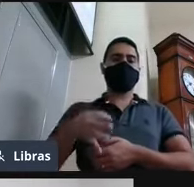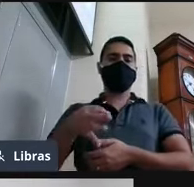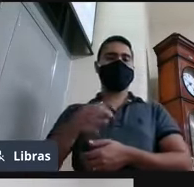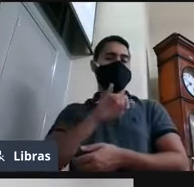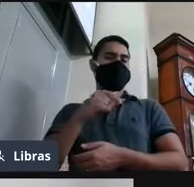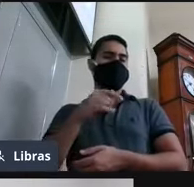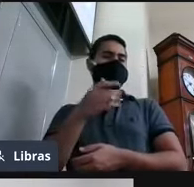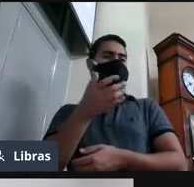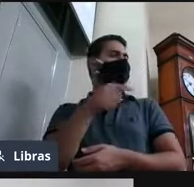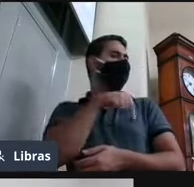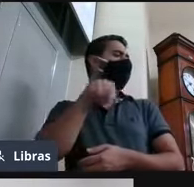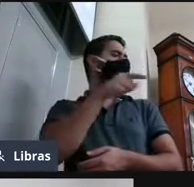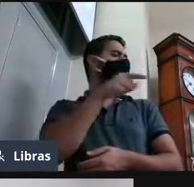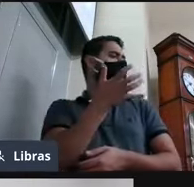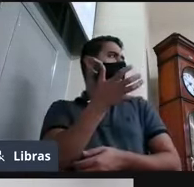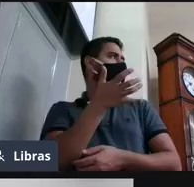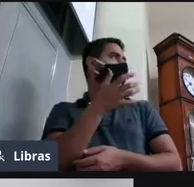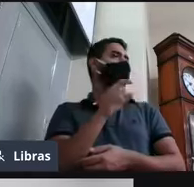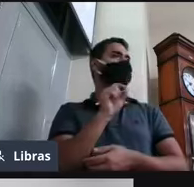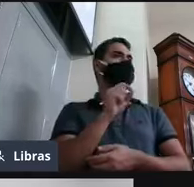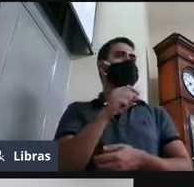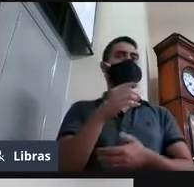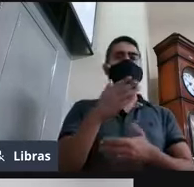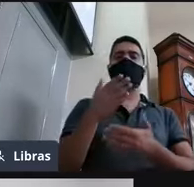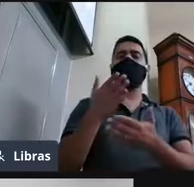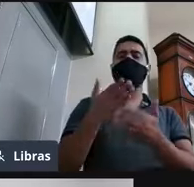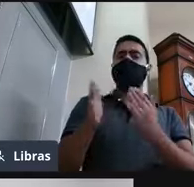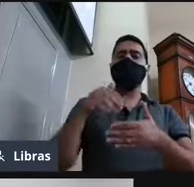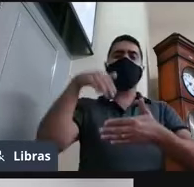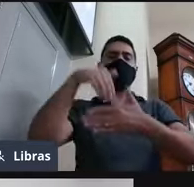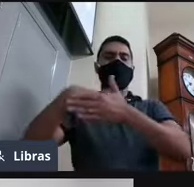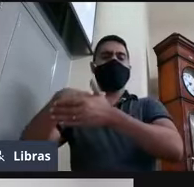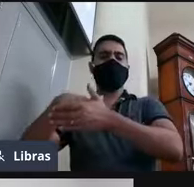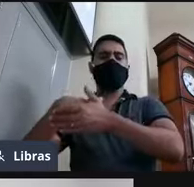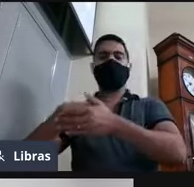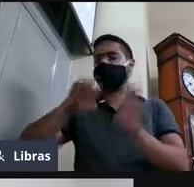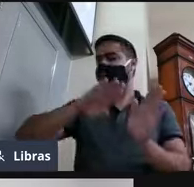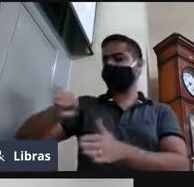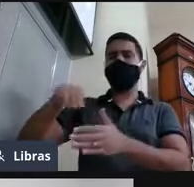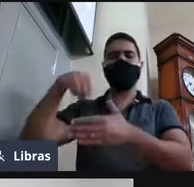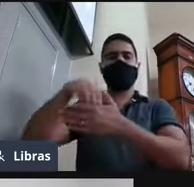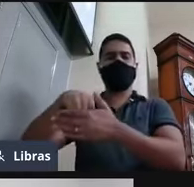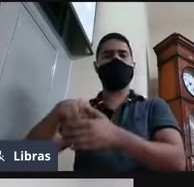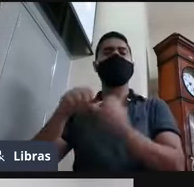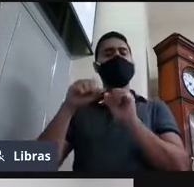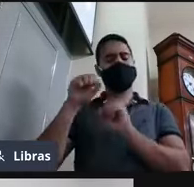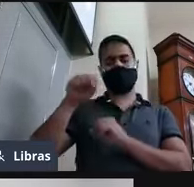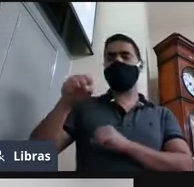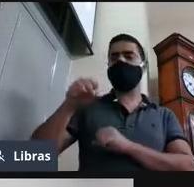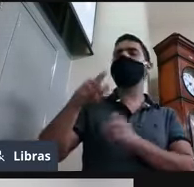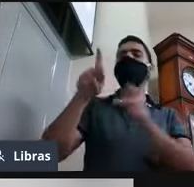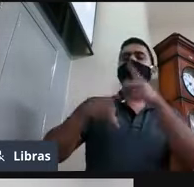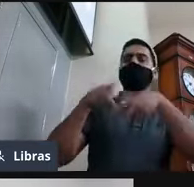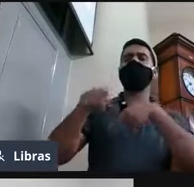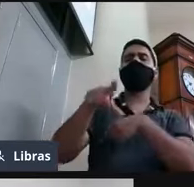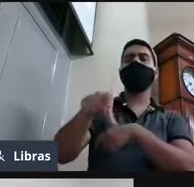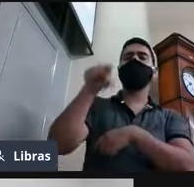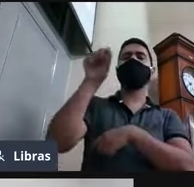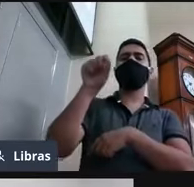se alguém quiser tirar, que tira no voto, nas eleições, aí sim, aí o povo que vai